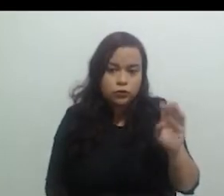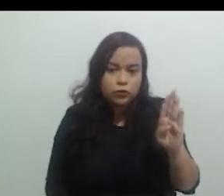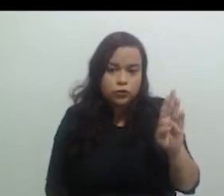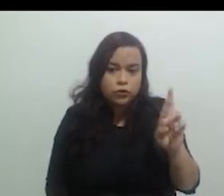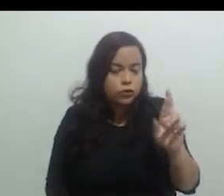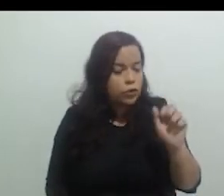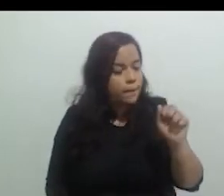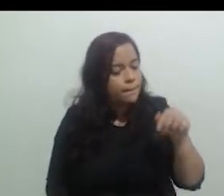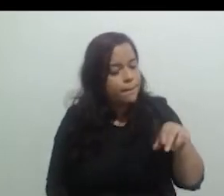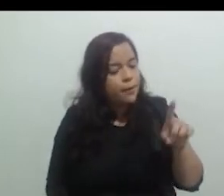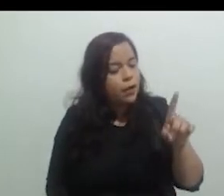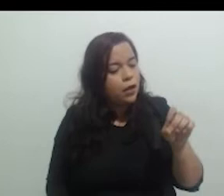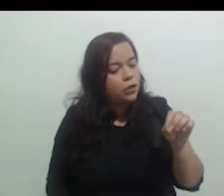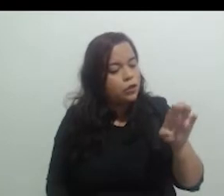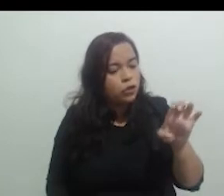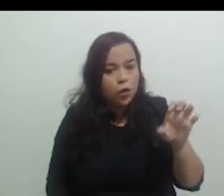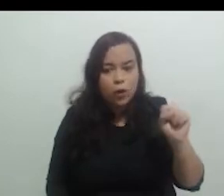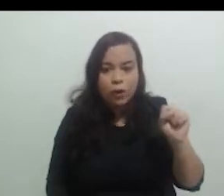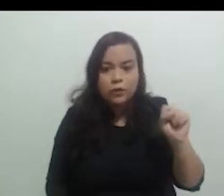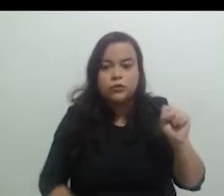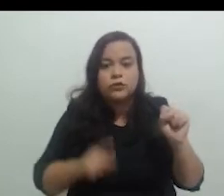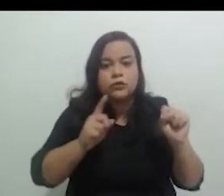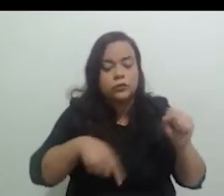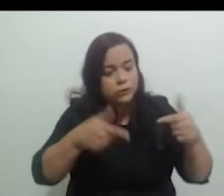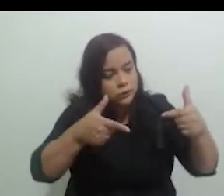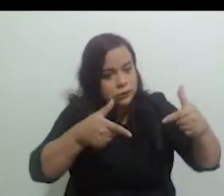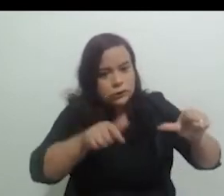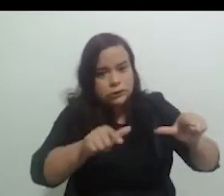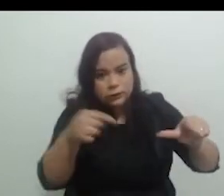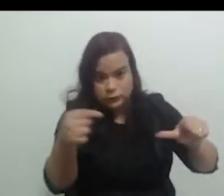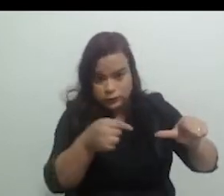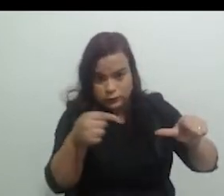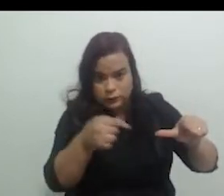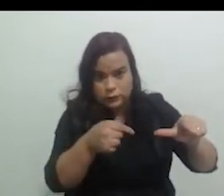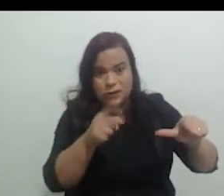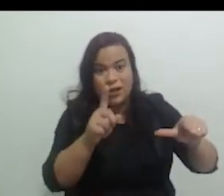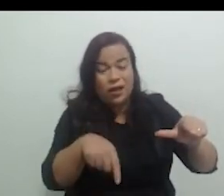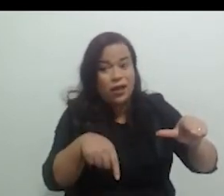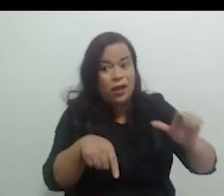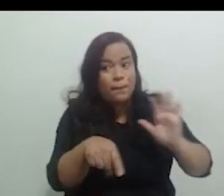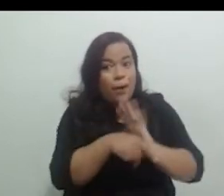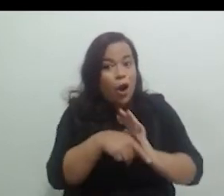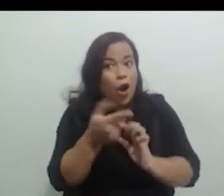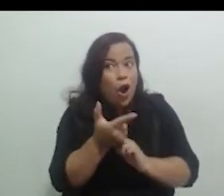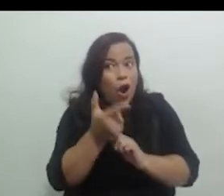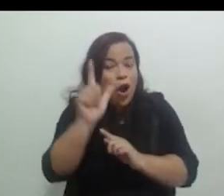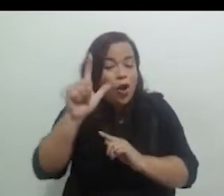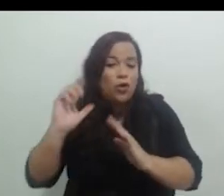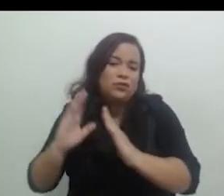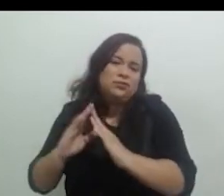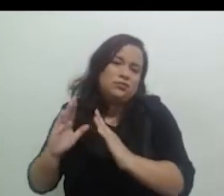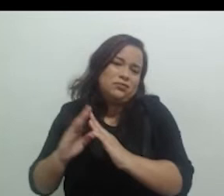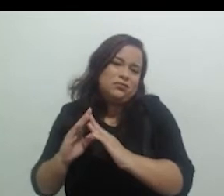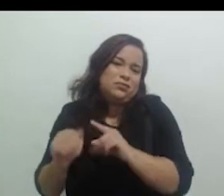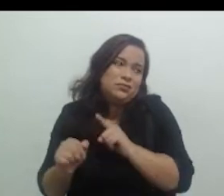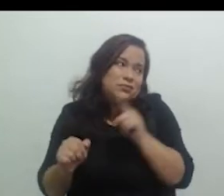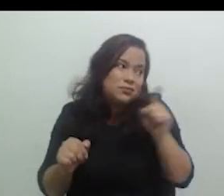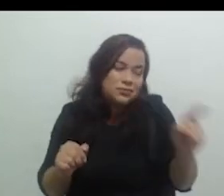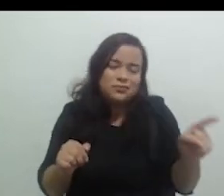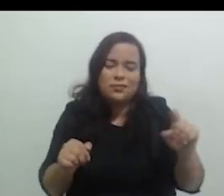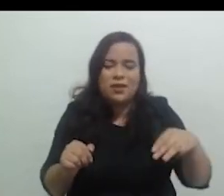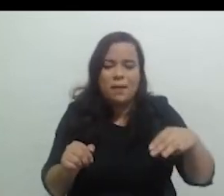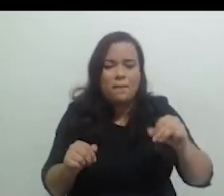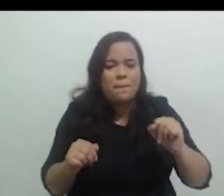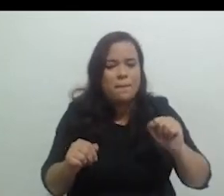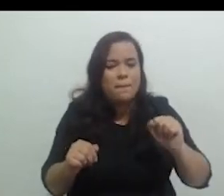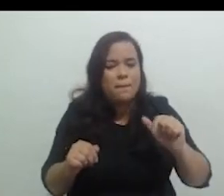ela se refere a um outro bem, e não o sítio maxixe objeto da ação